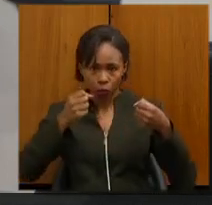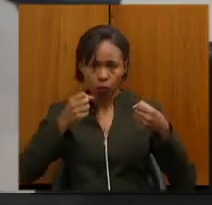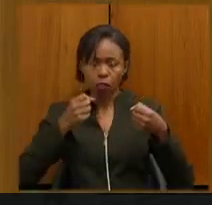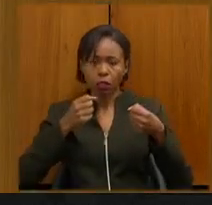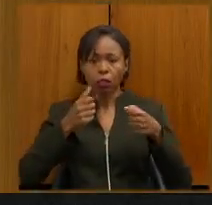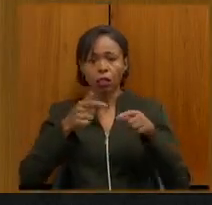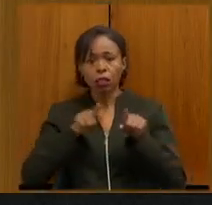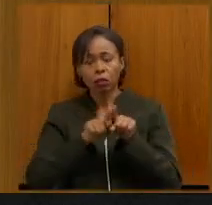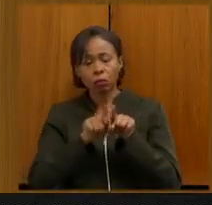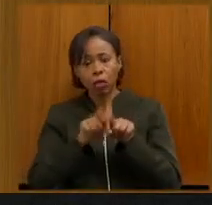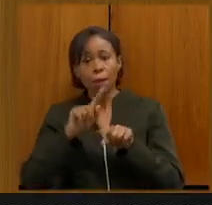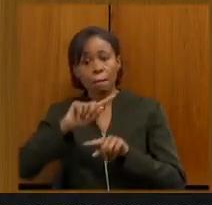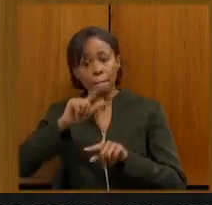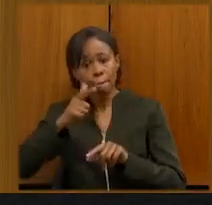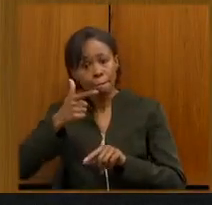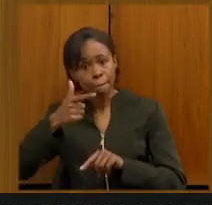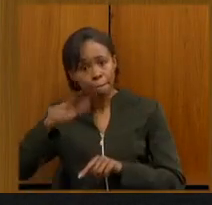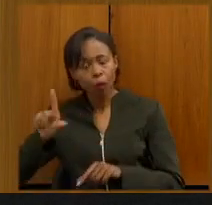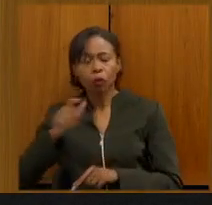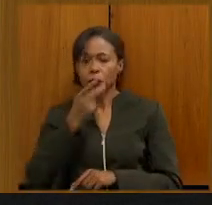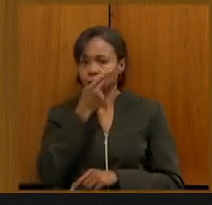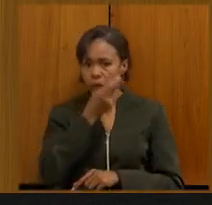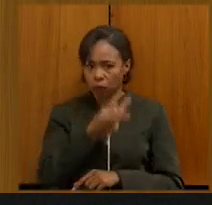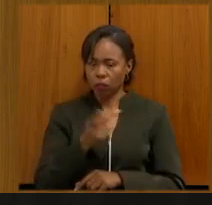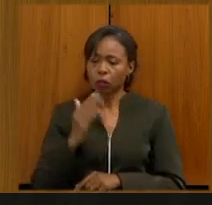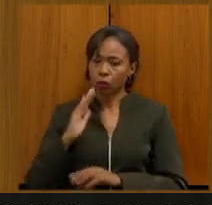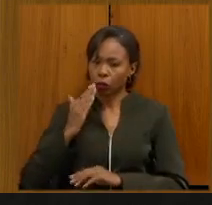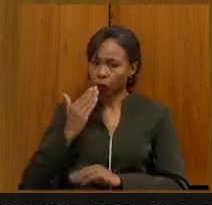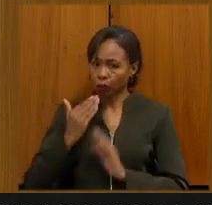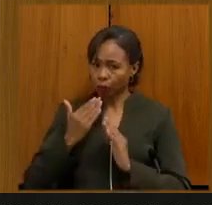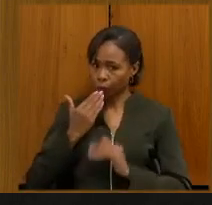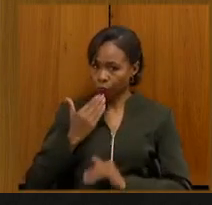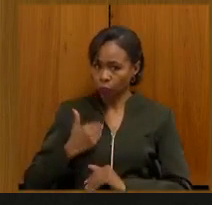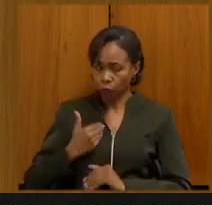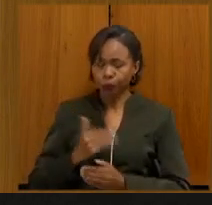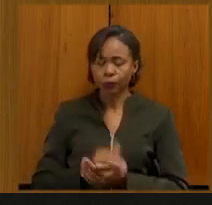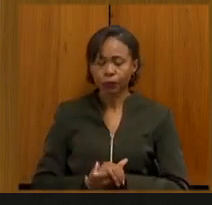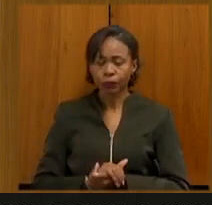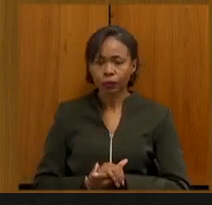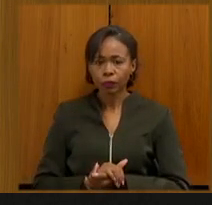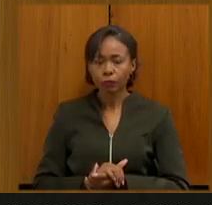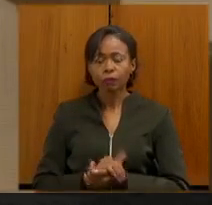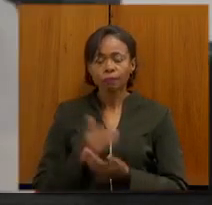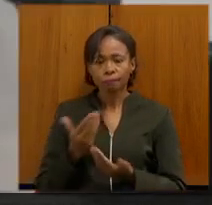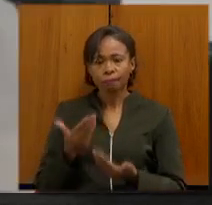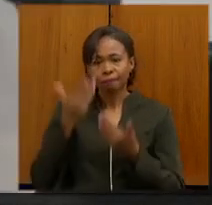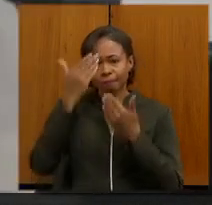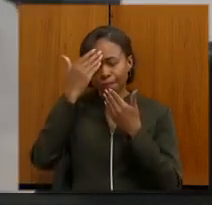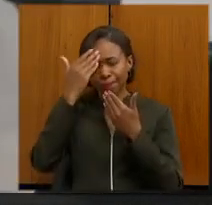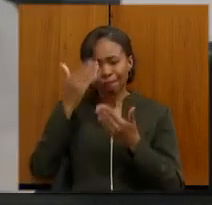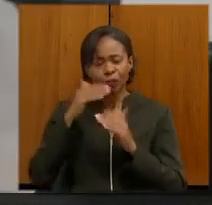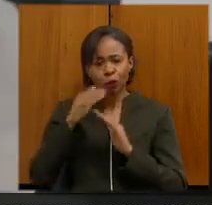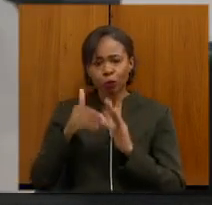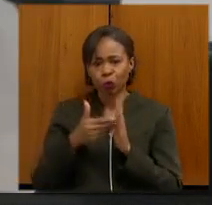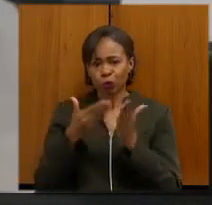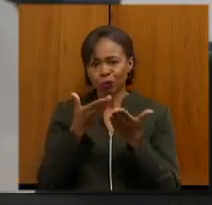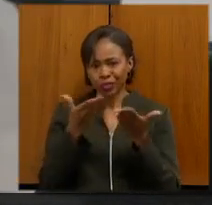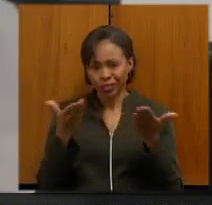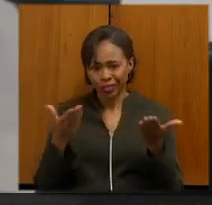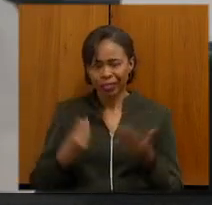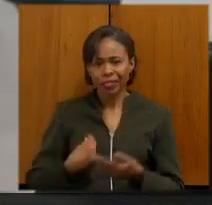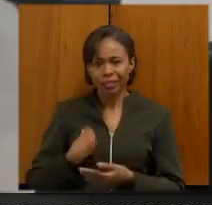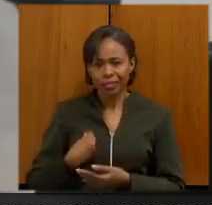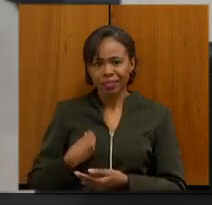estão pedindo outras visitas para acompanhar Então é isso que era agradecer a todos e todas que vieram é